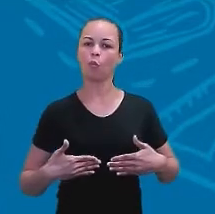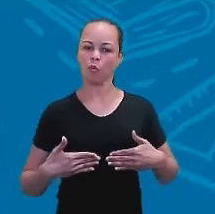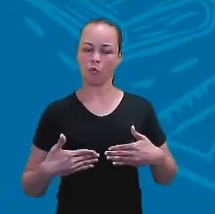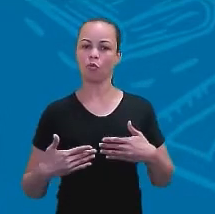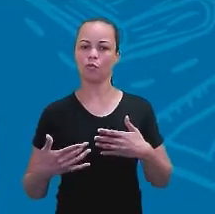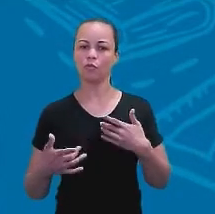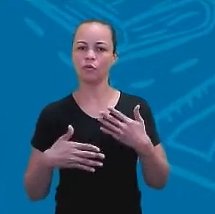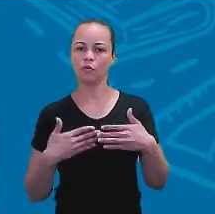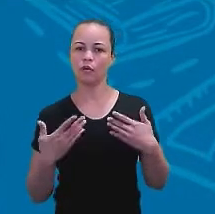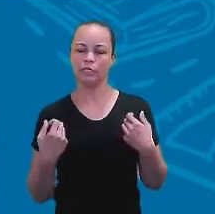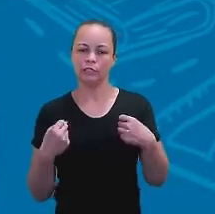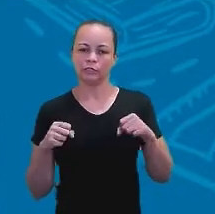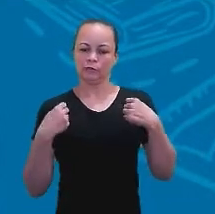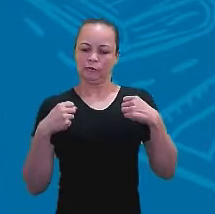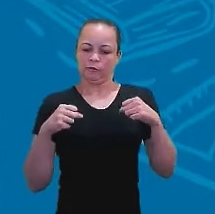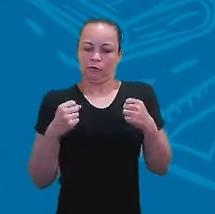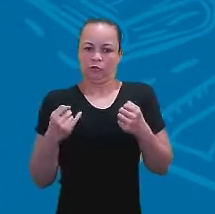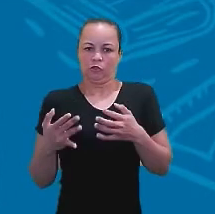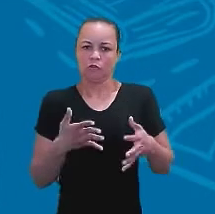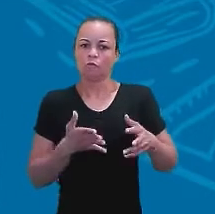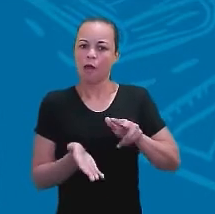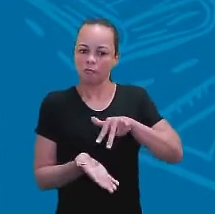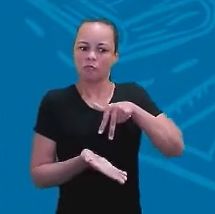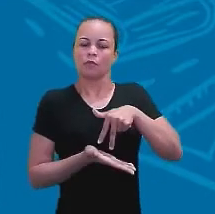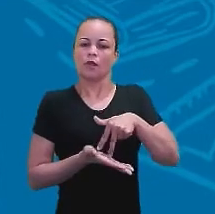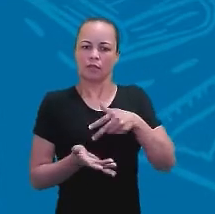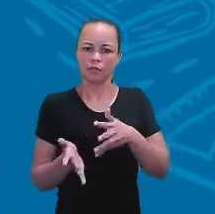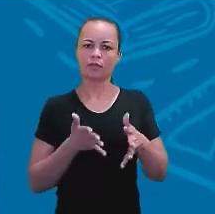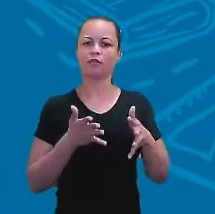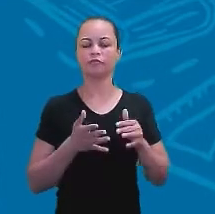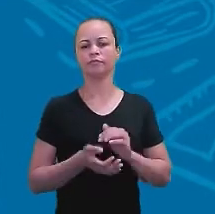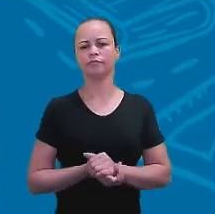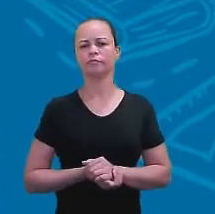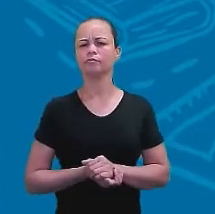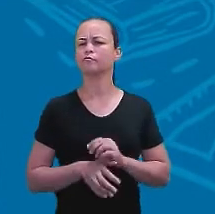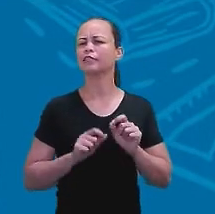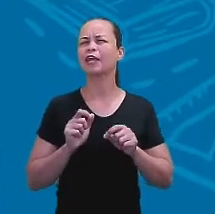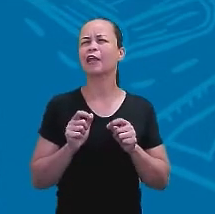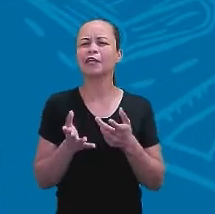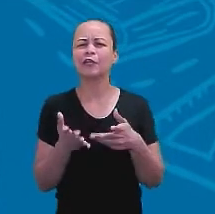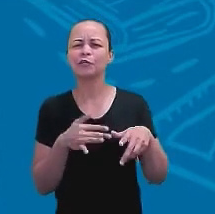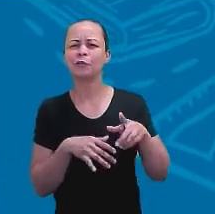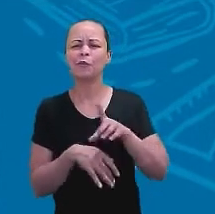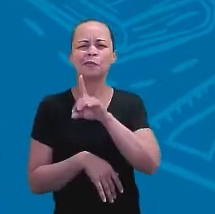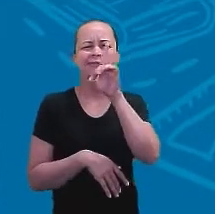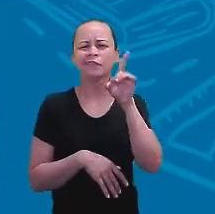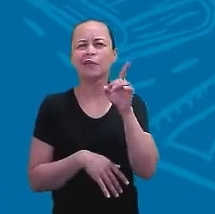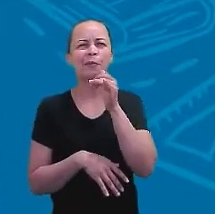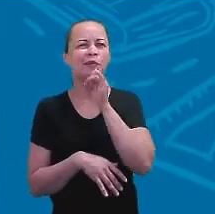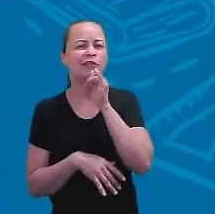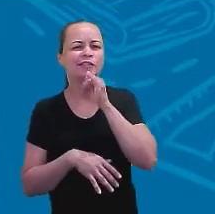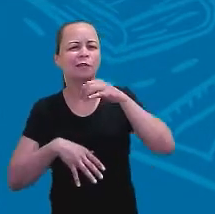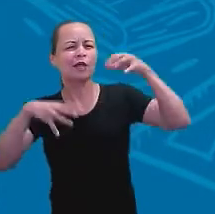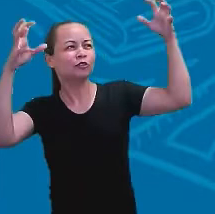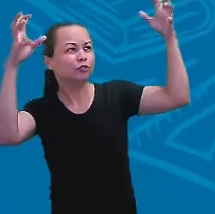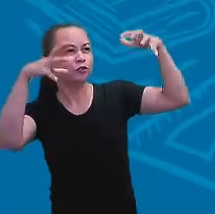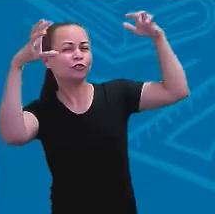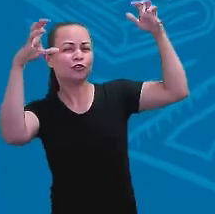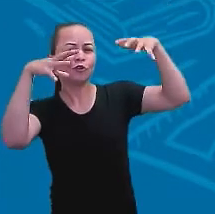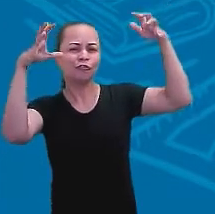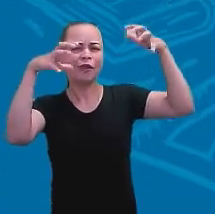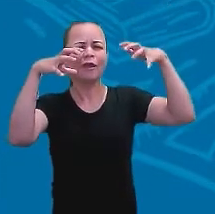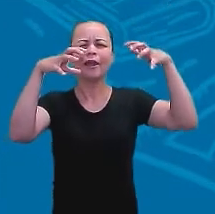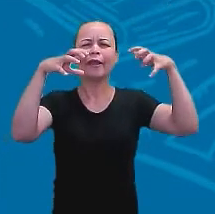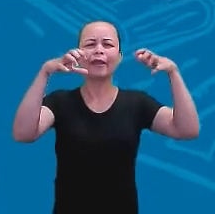nosso organismo, ele fique mais ativo, né? Quem aqui num dia chuvoso, né, num dia que está chovendo, está